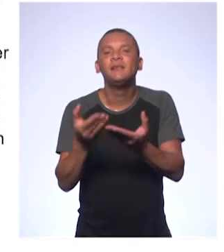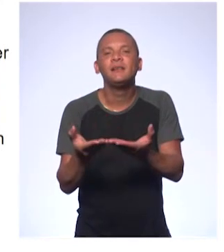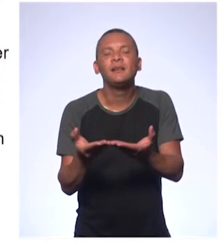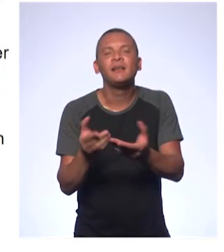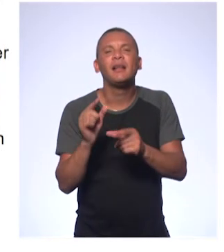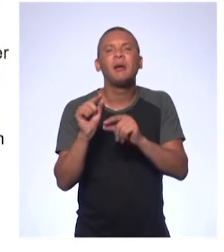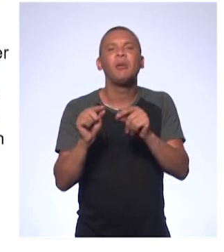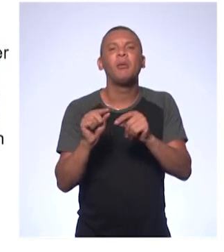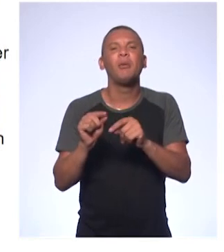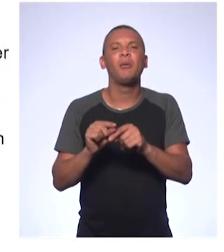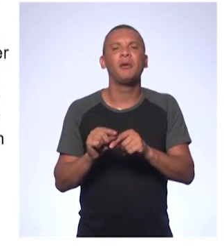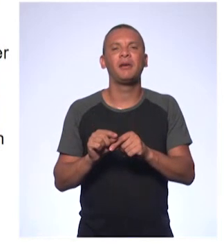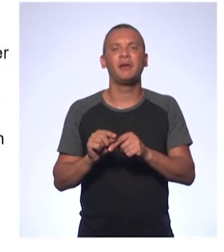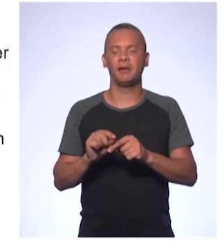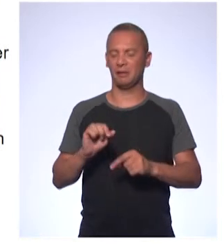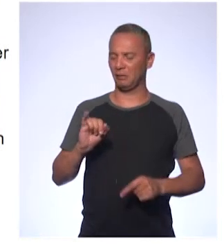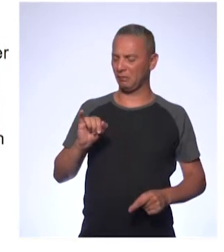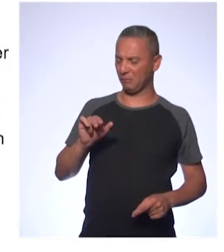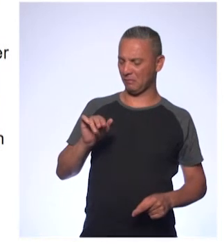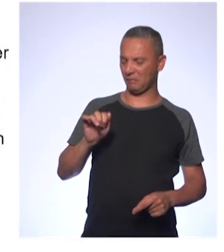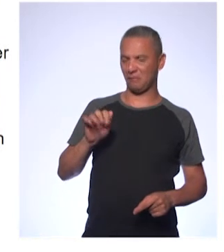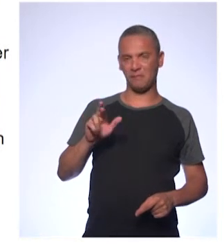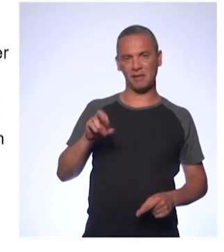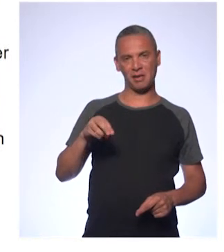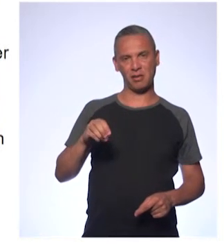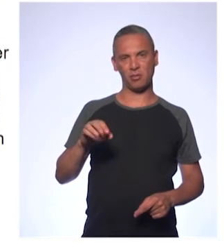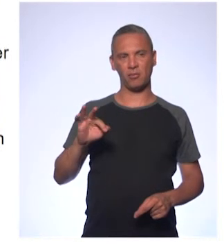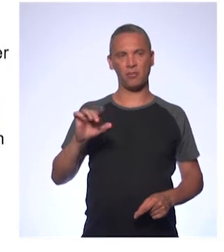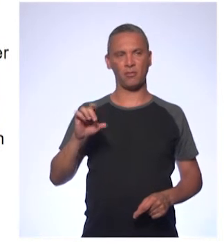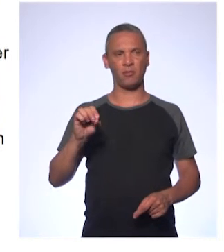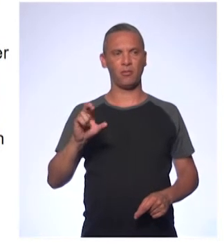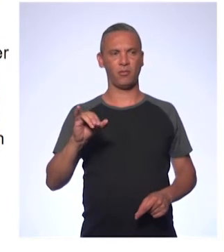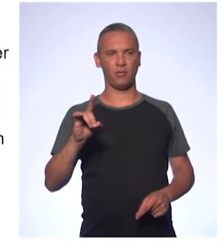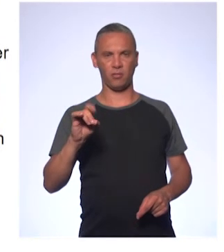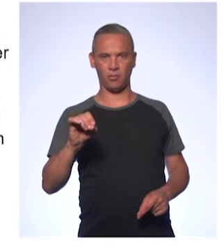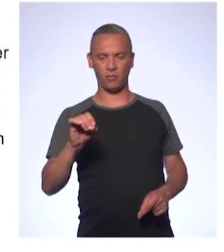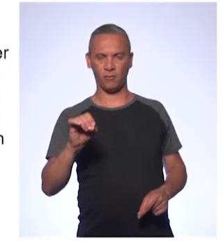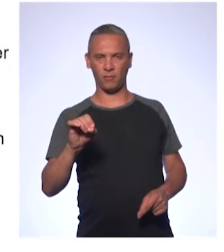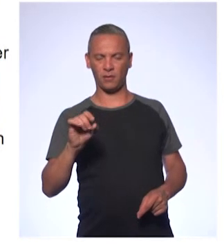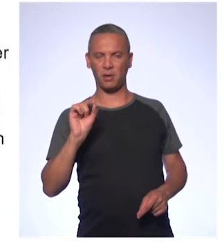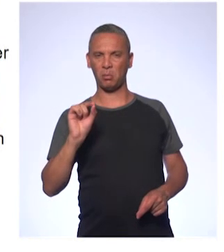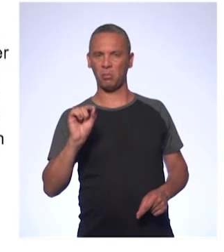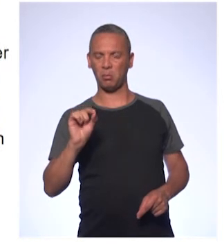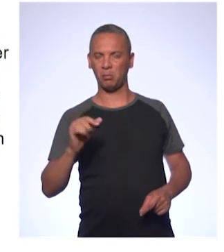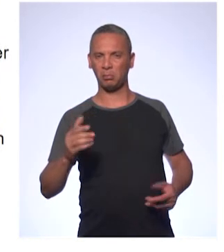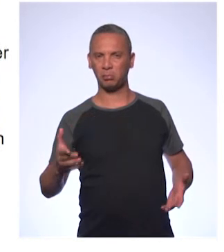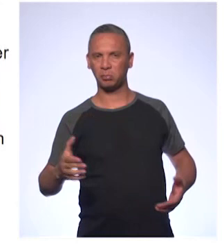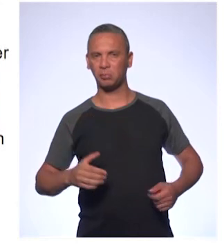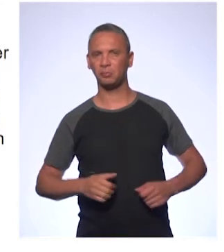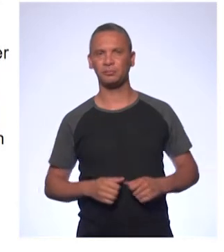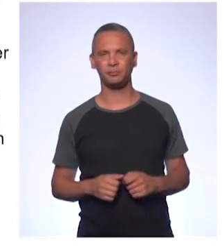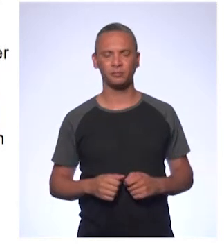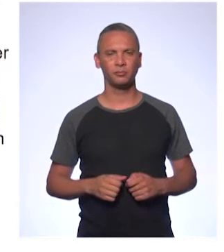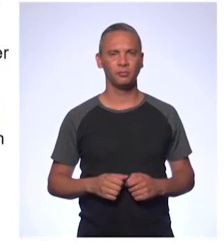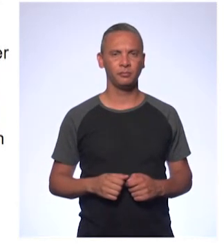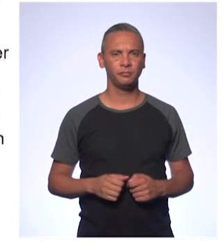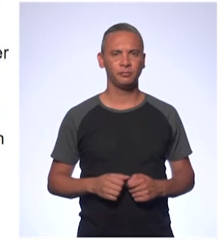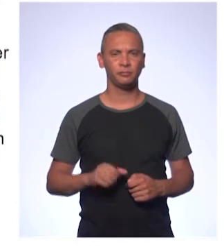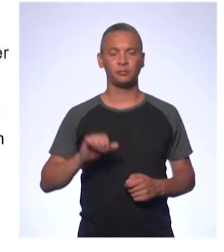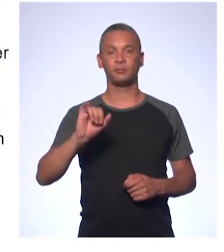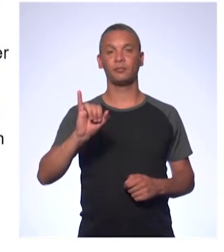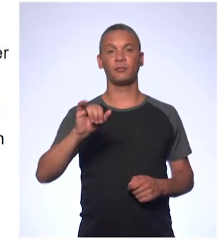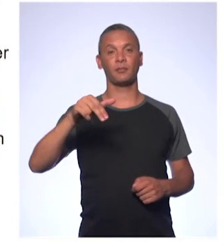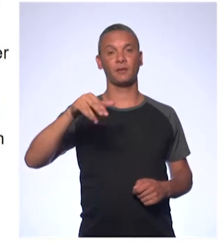inferno, inferno florido. Olha só, duas palavrinhas, né? Inferno florido.